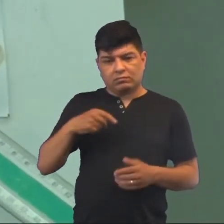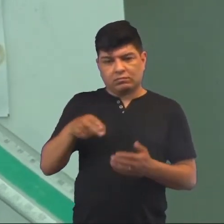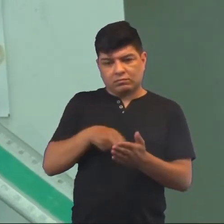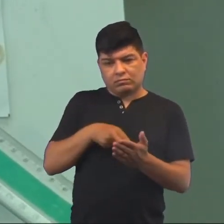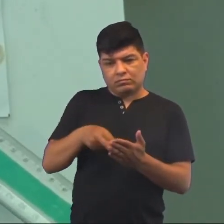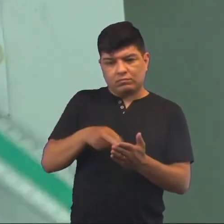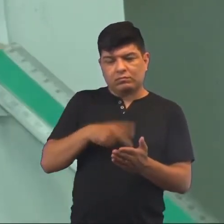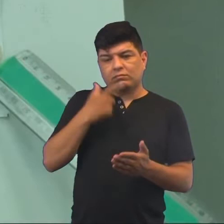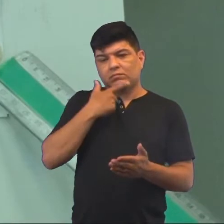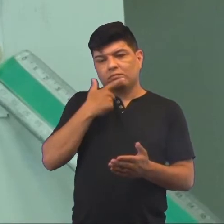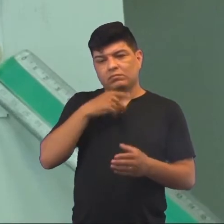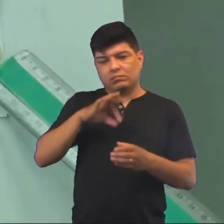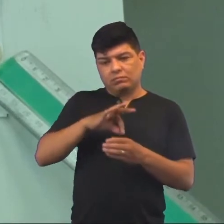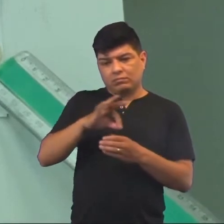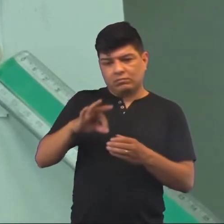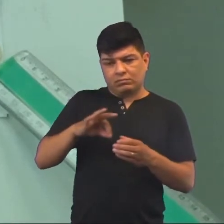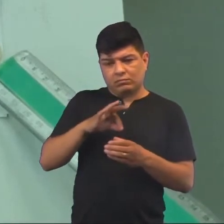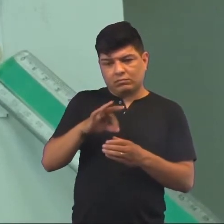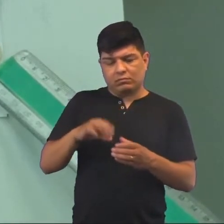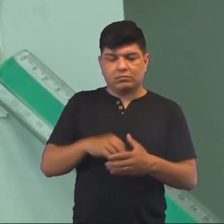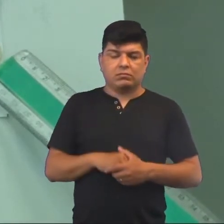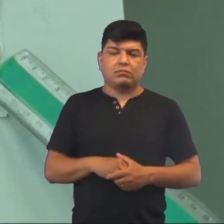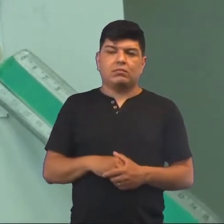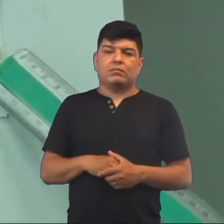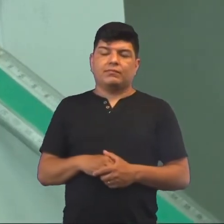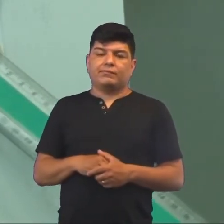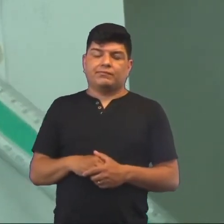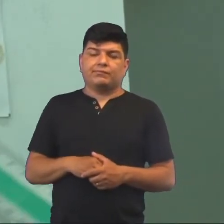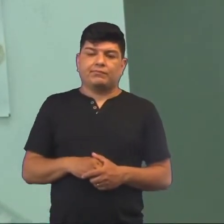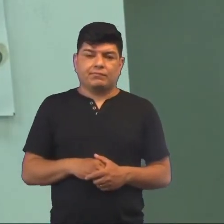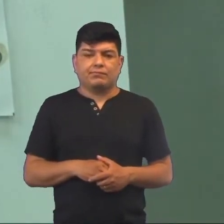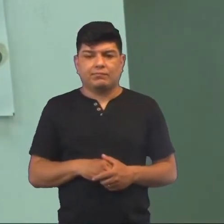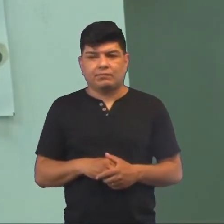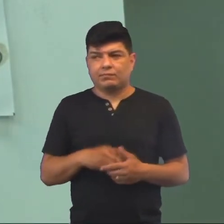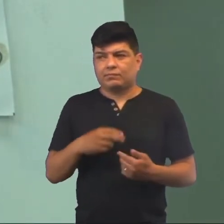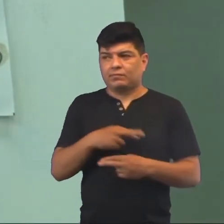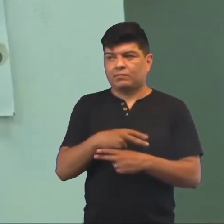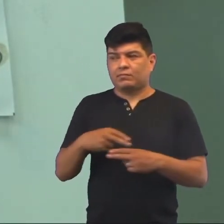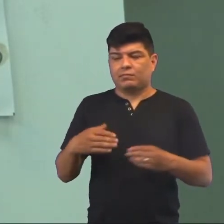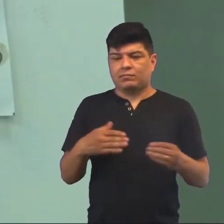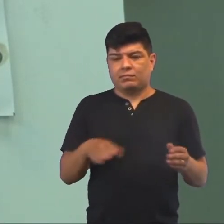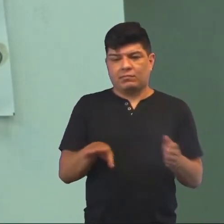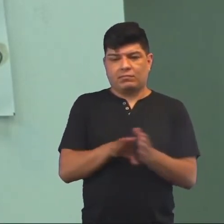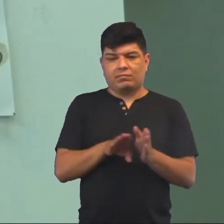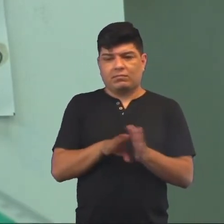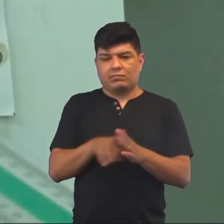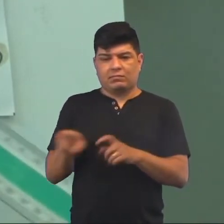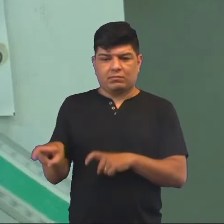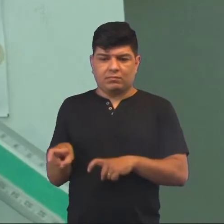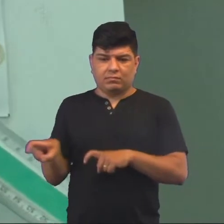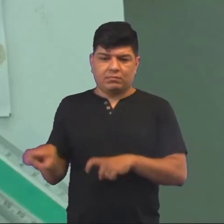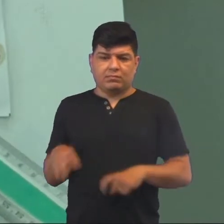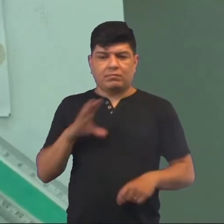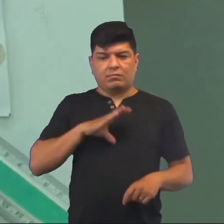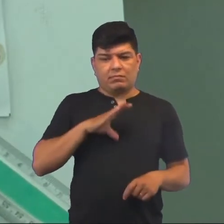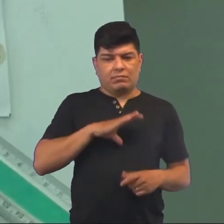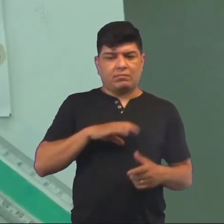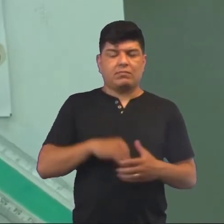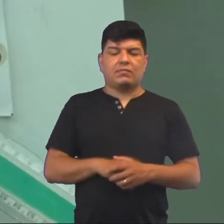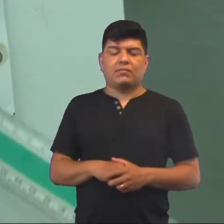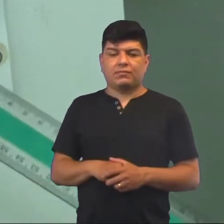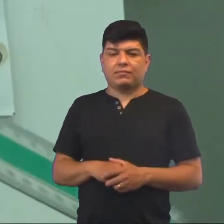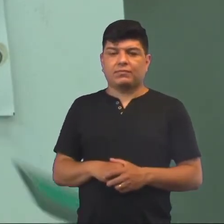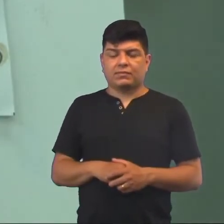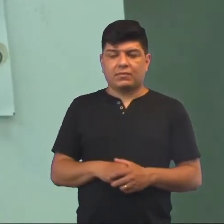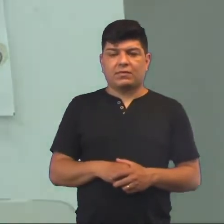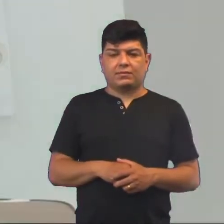eu tenho a manteiga, o iogurte e o queijo, tá? Que são produtos que vêm do campo, que abastecem a cidade,